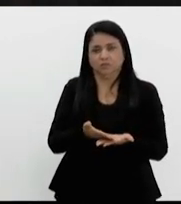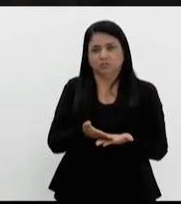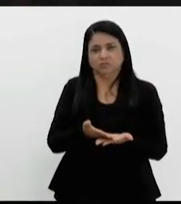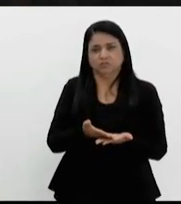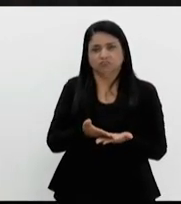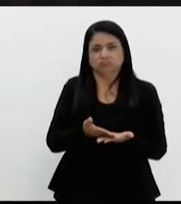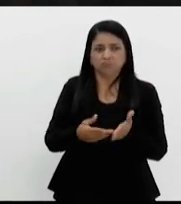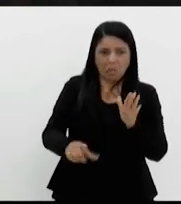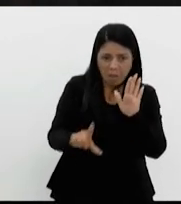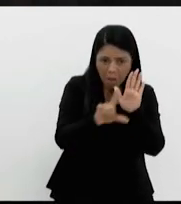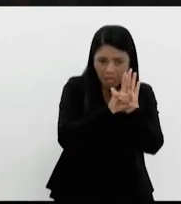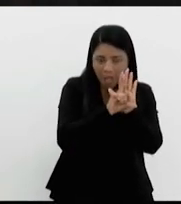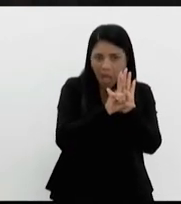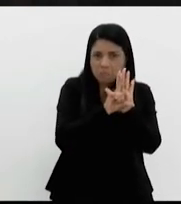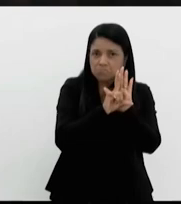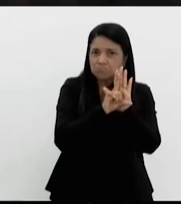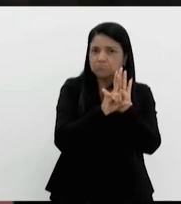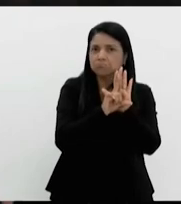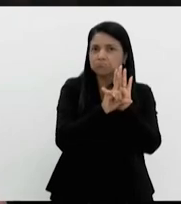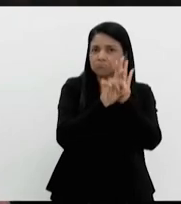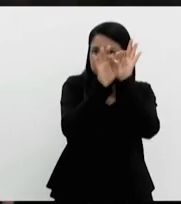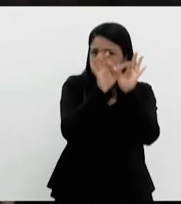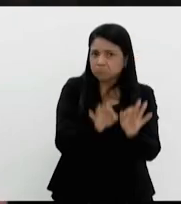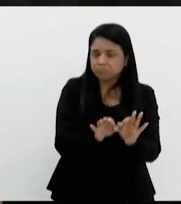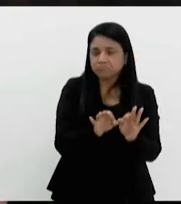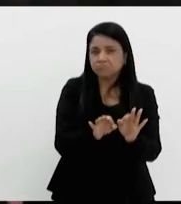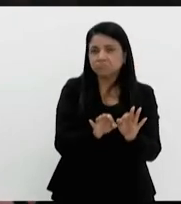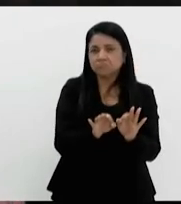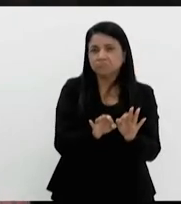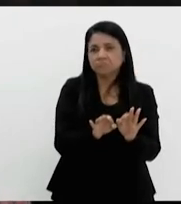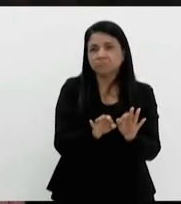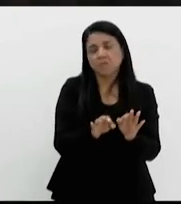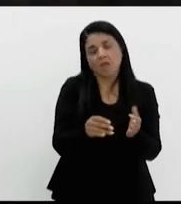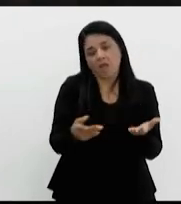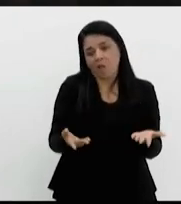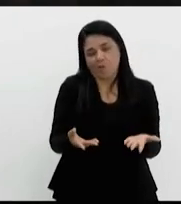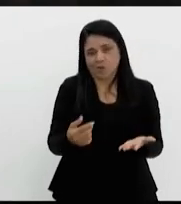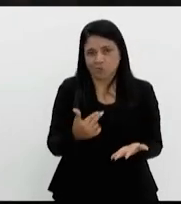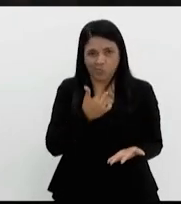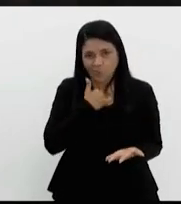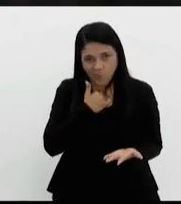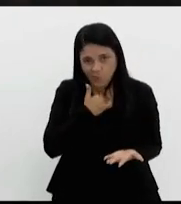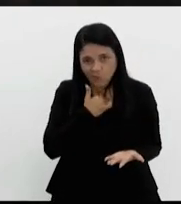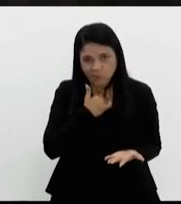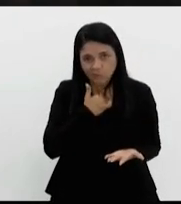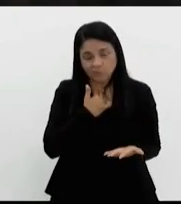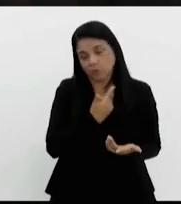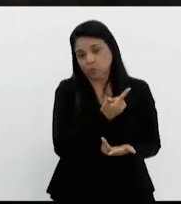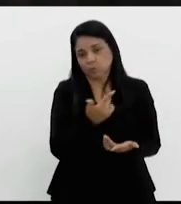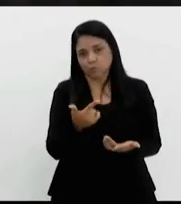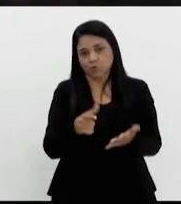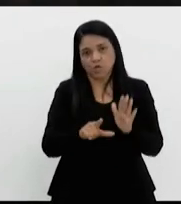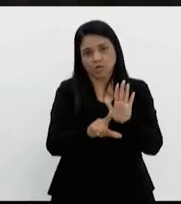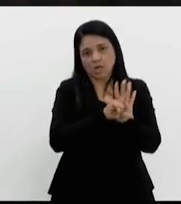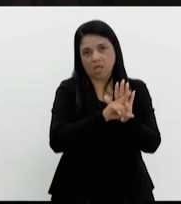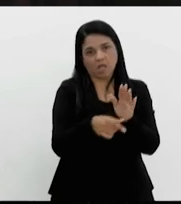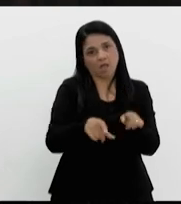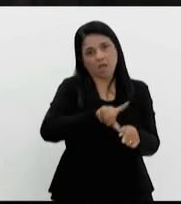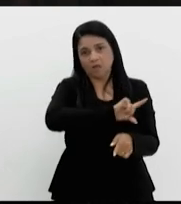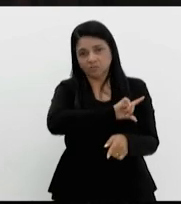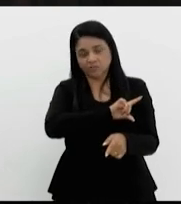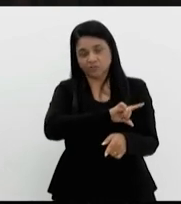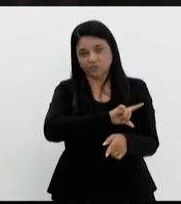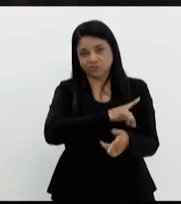legal, o que não pode acontecer agora, né, porque não tinha lei, aí ninguém pode fazer